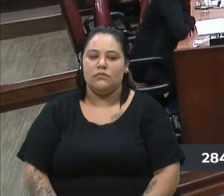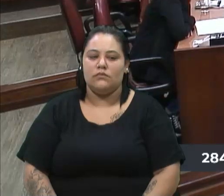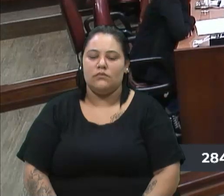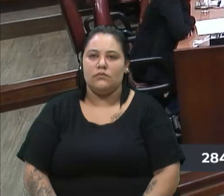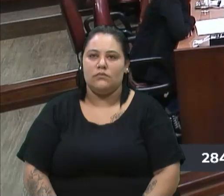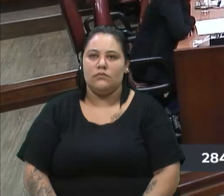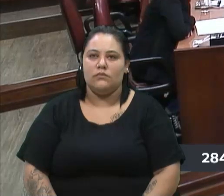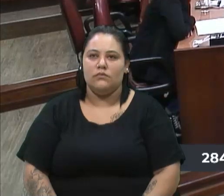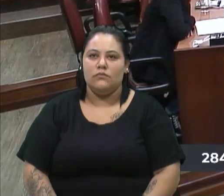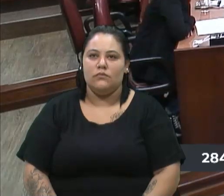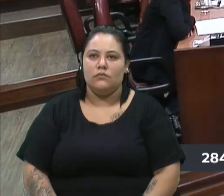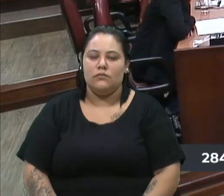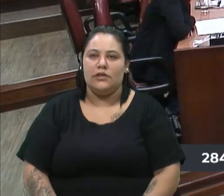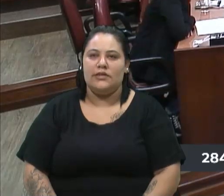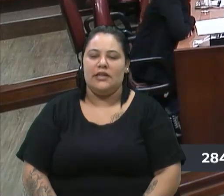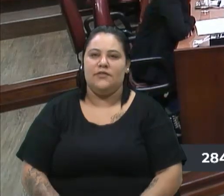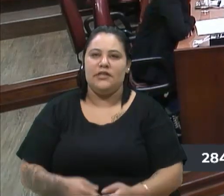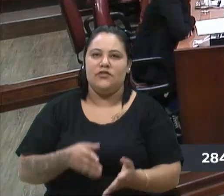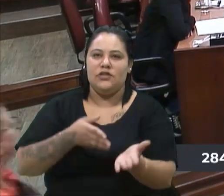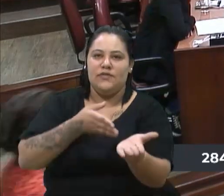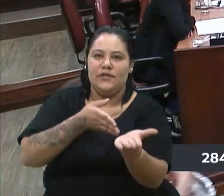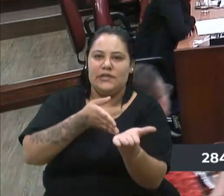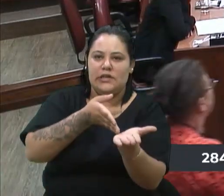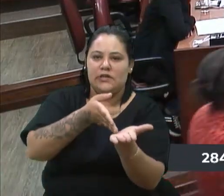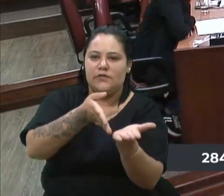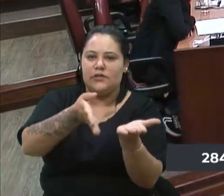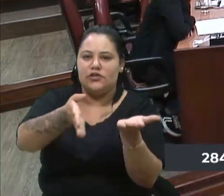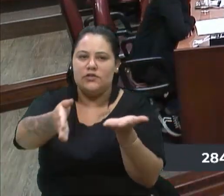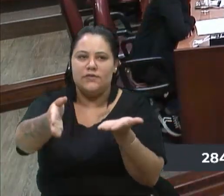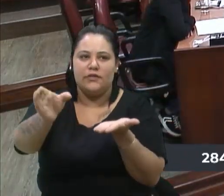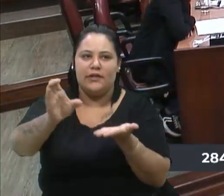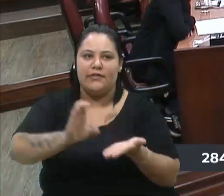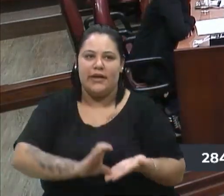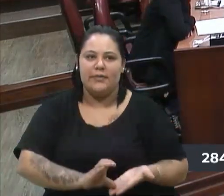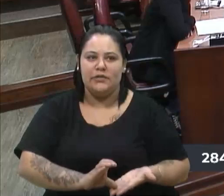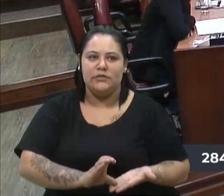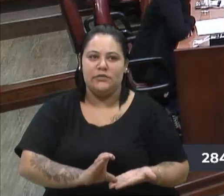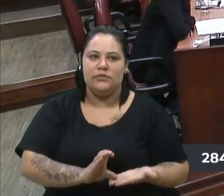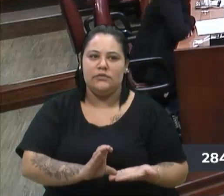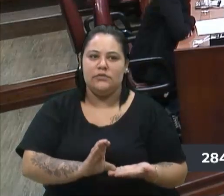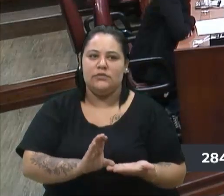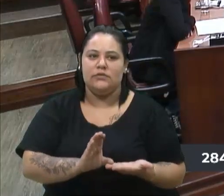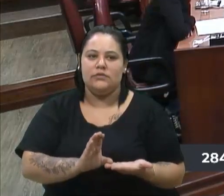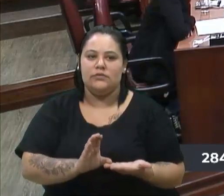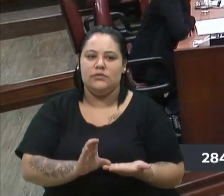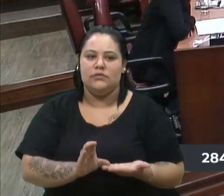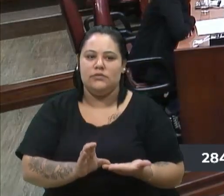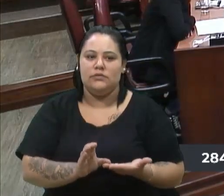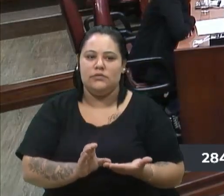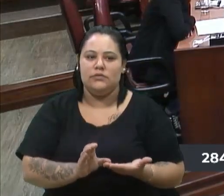Isso tudo, não, eu vou te depois eu vou falar. Pode falar. Vai, mano.